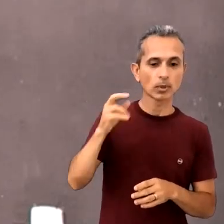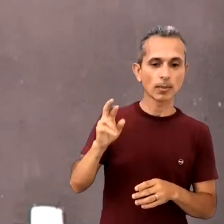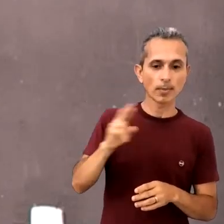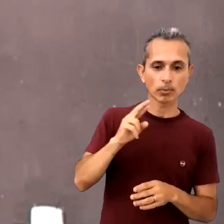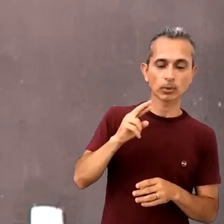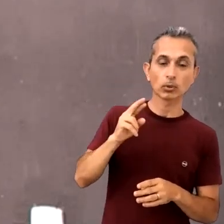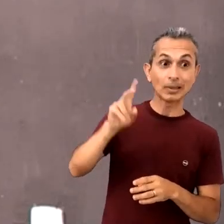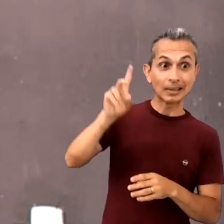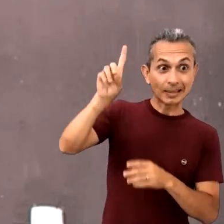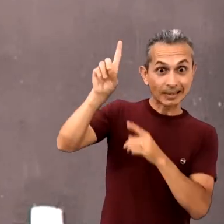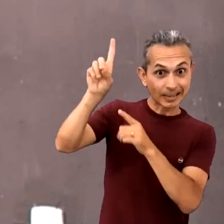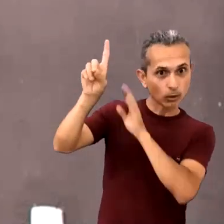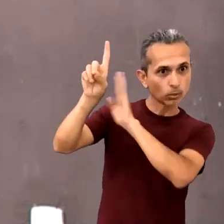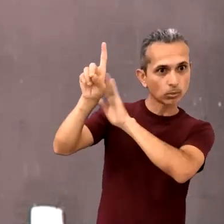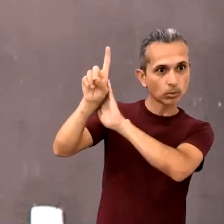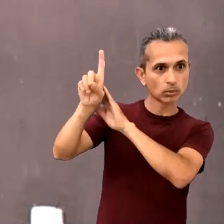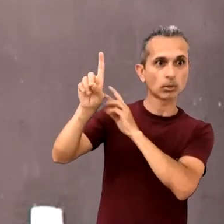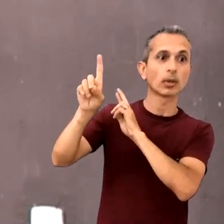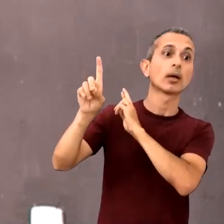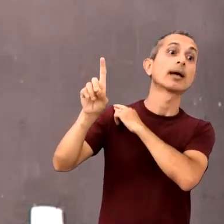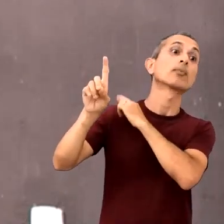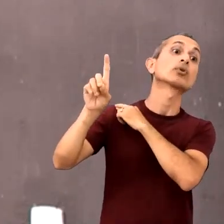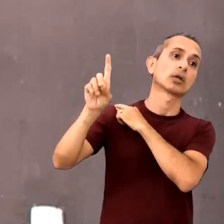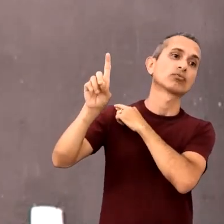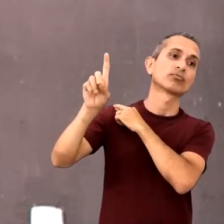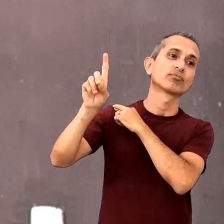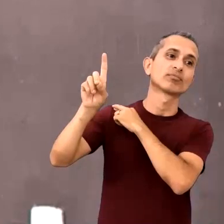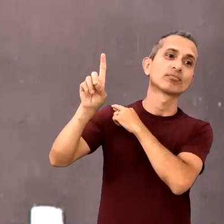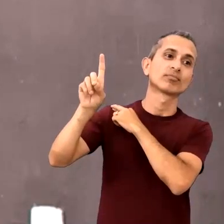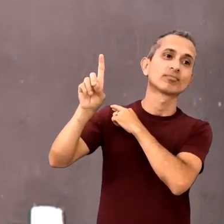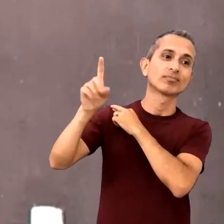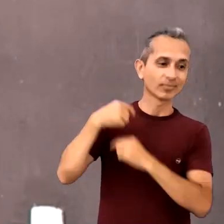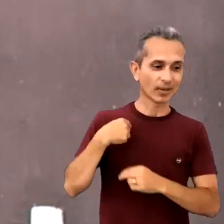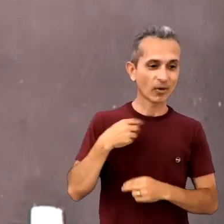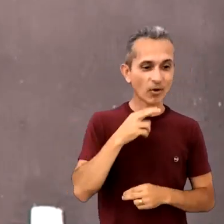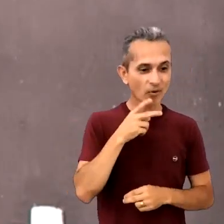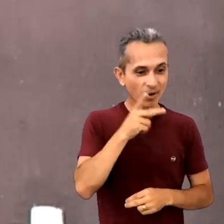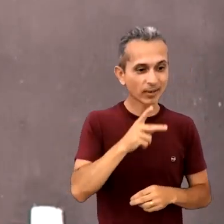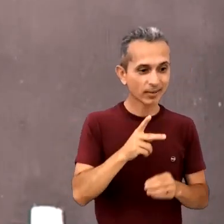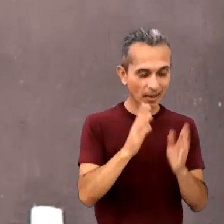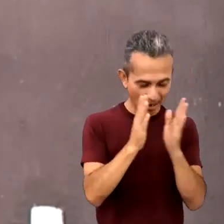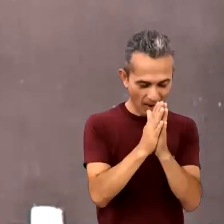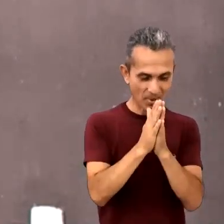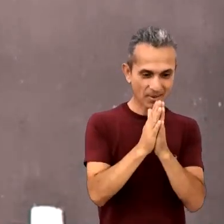Aí eu disse, amém. Então vamos embora. Aí eu fechei o olho e dei o tiro.